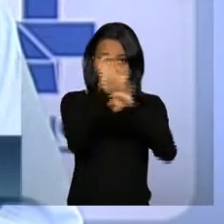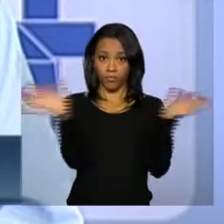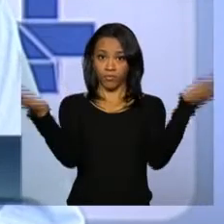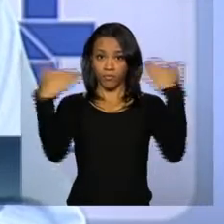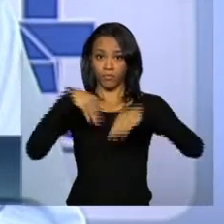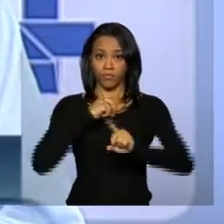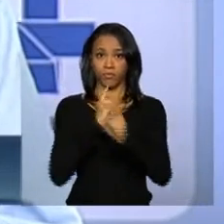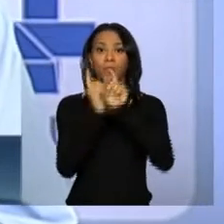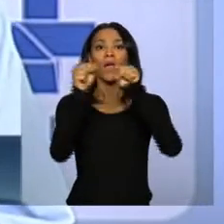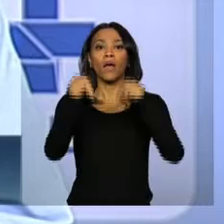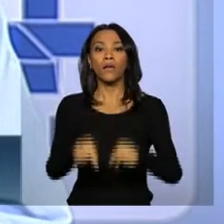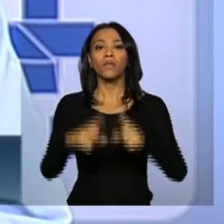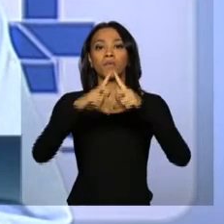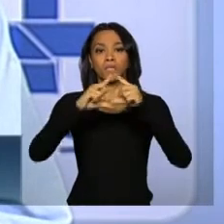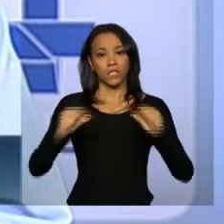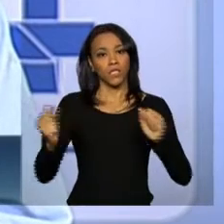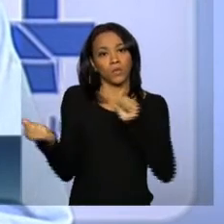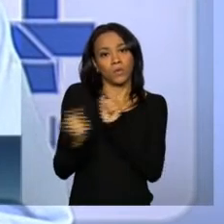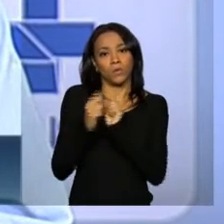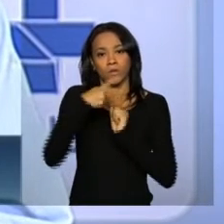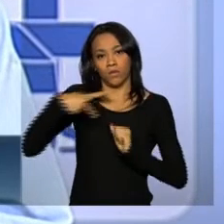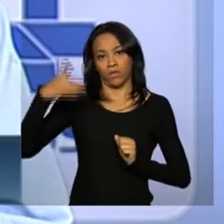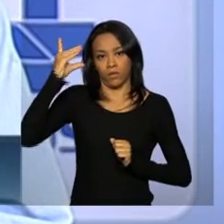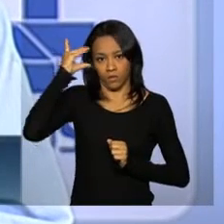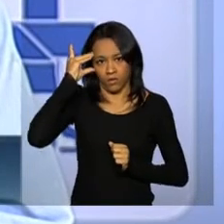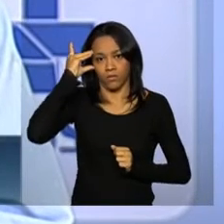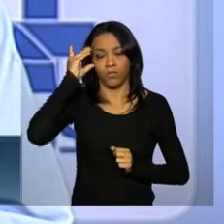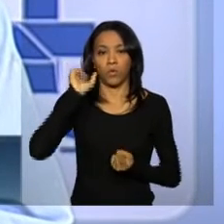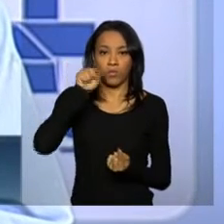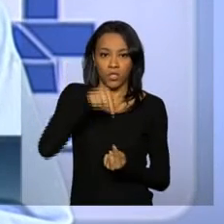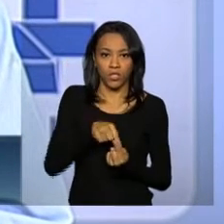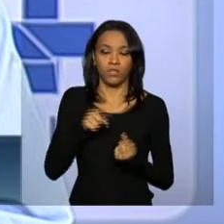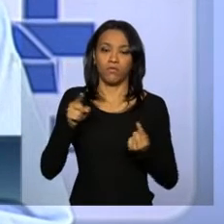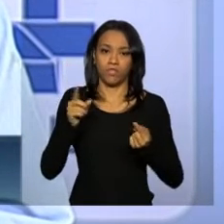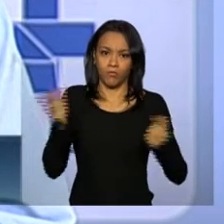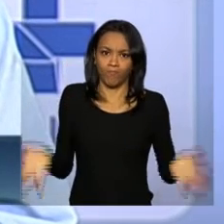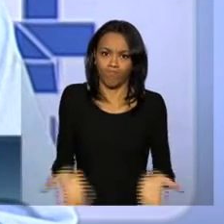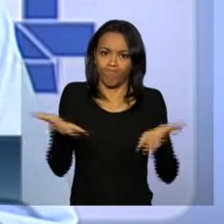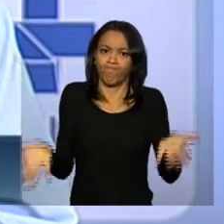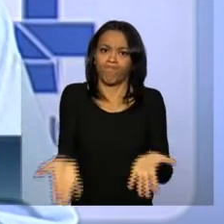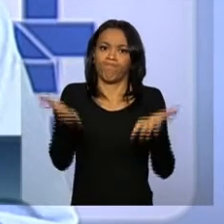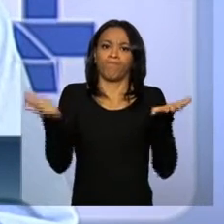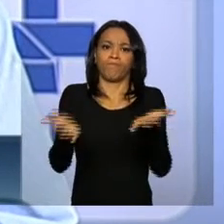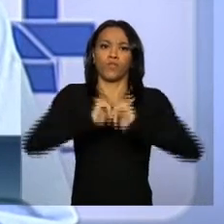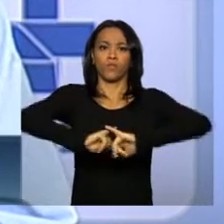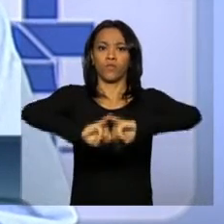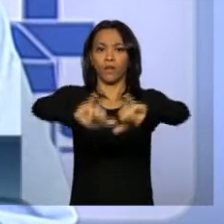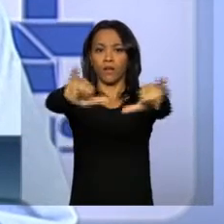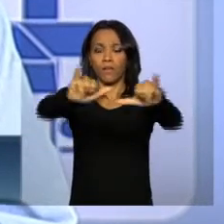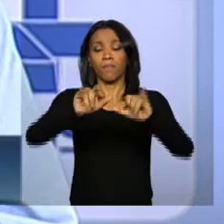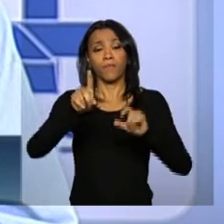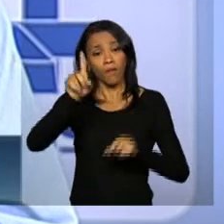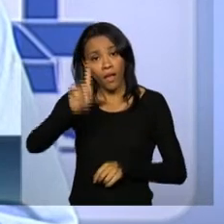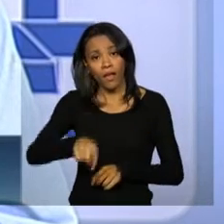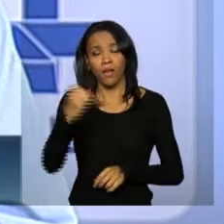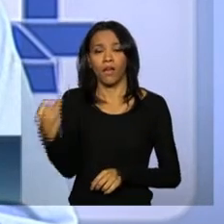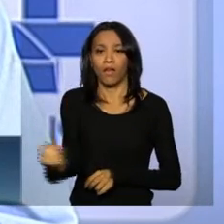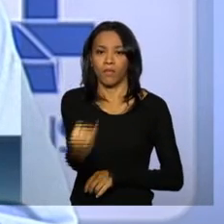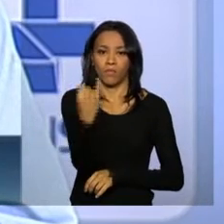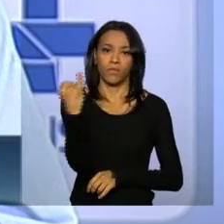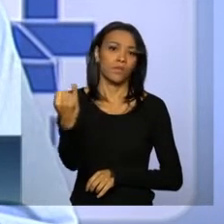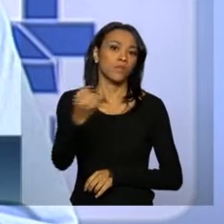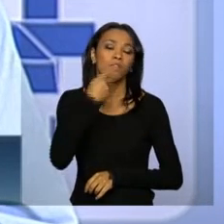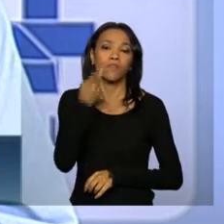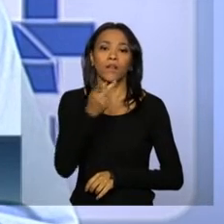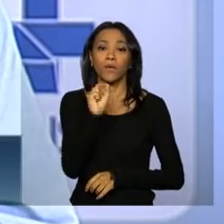neste esforço de mobilização nacional. E esse é um momento muito particular. É importante dizer que esse